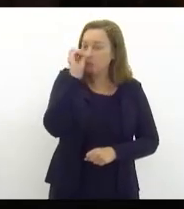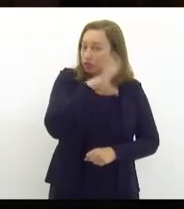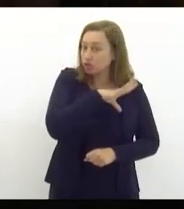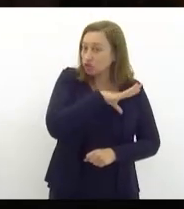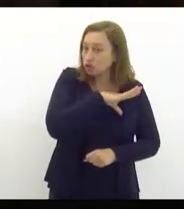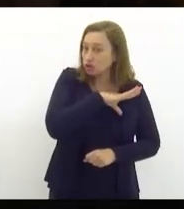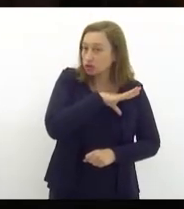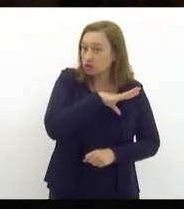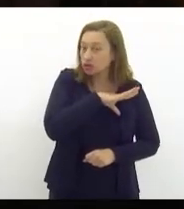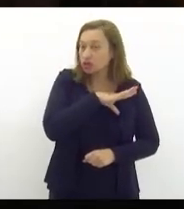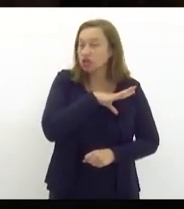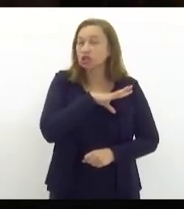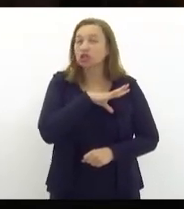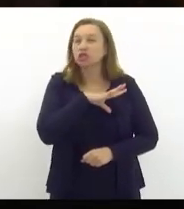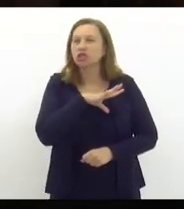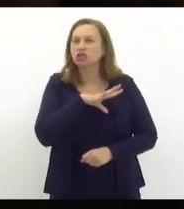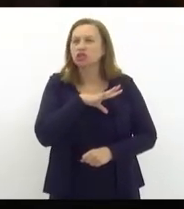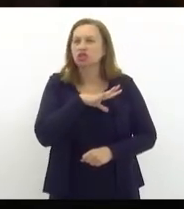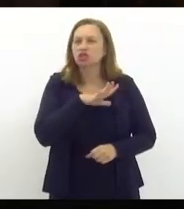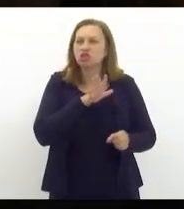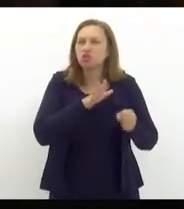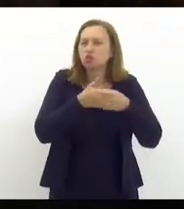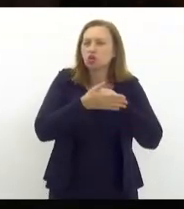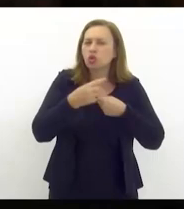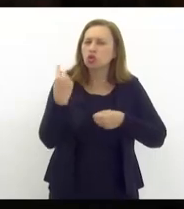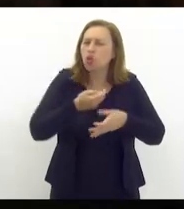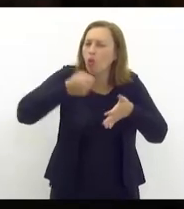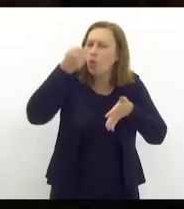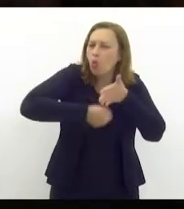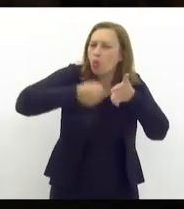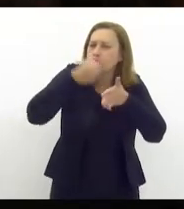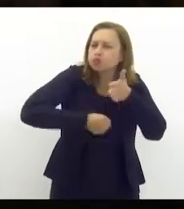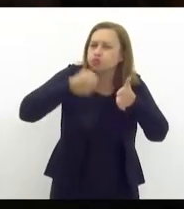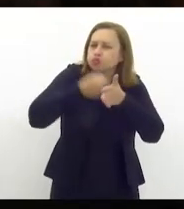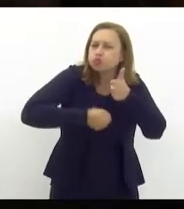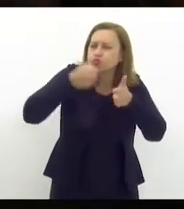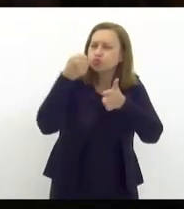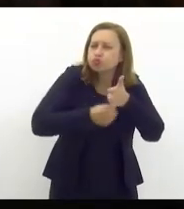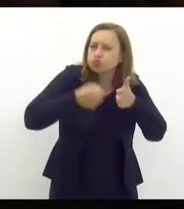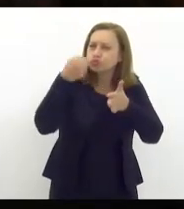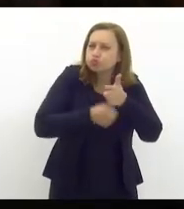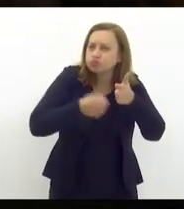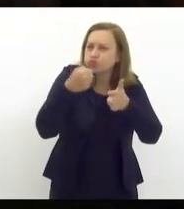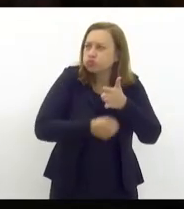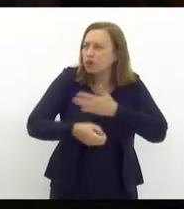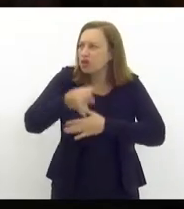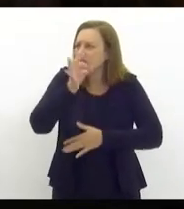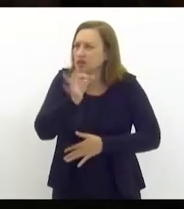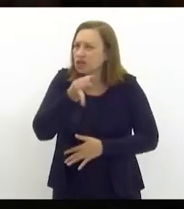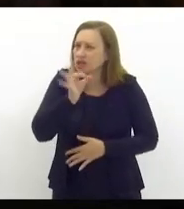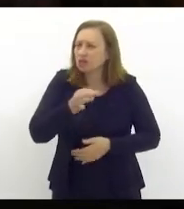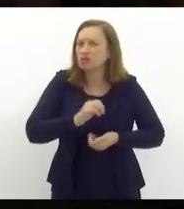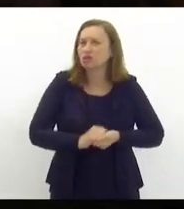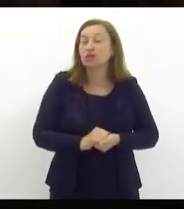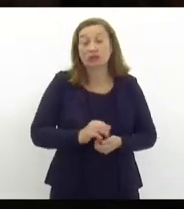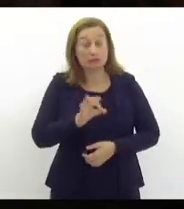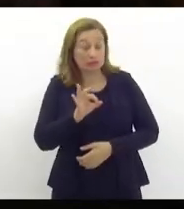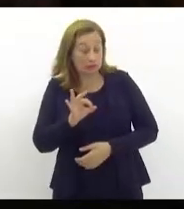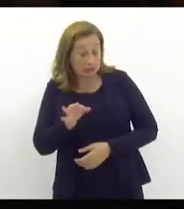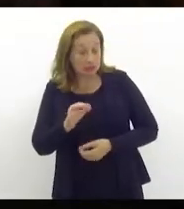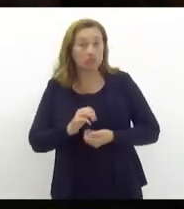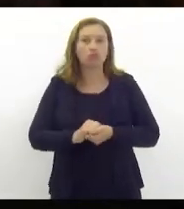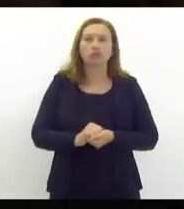de inviabilizar aquilo que nós lutamos de maneira tão concreta, que,